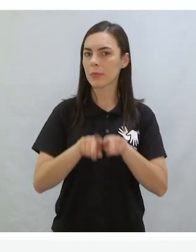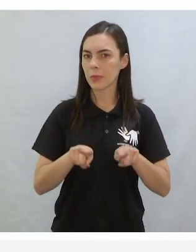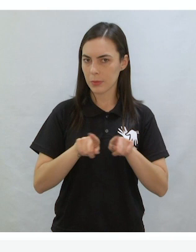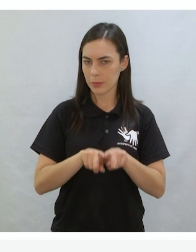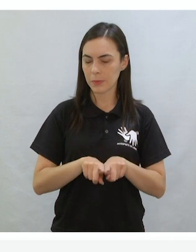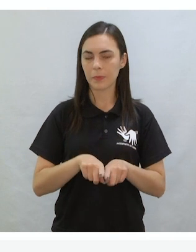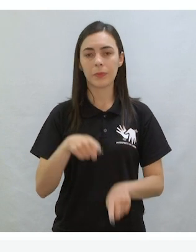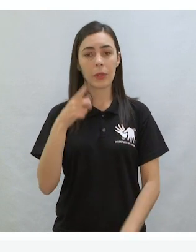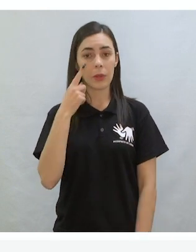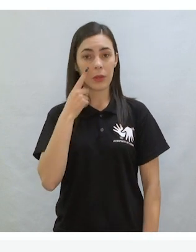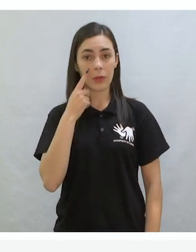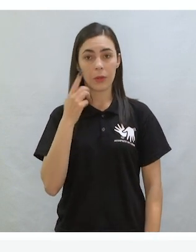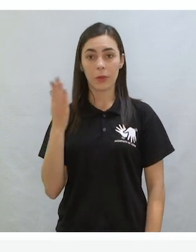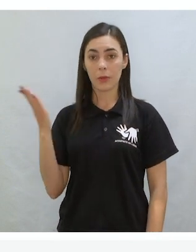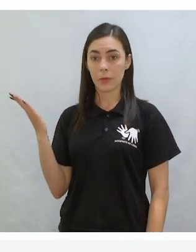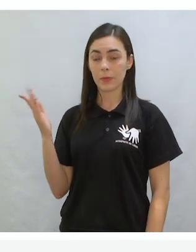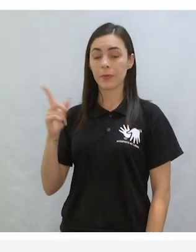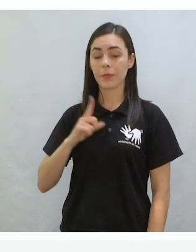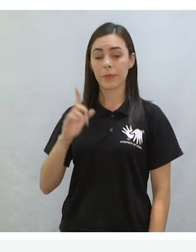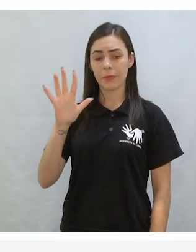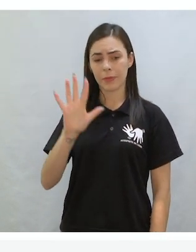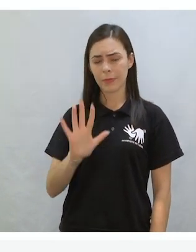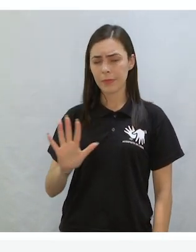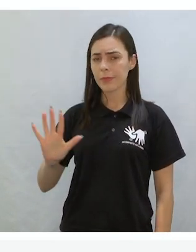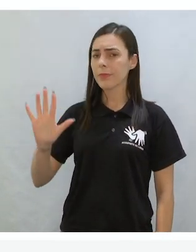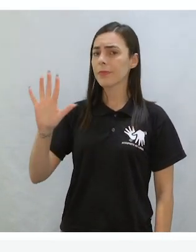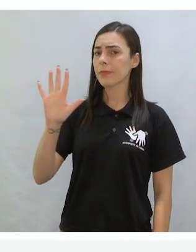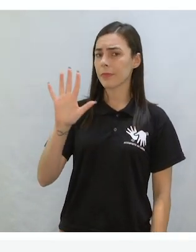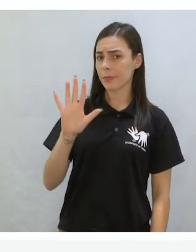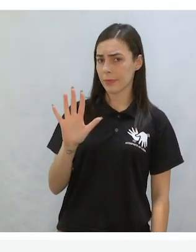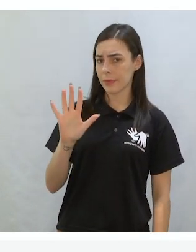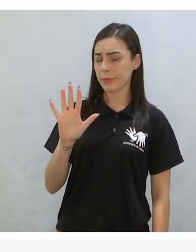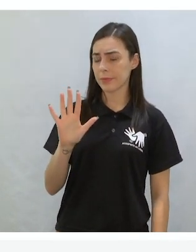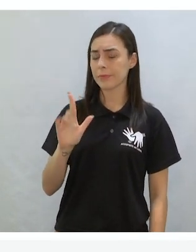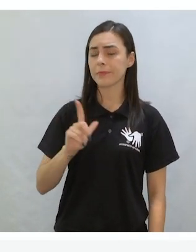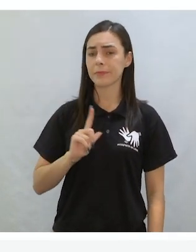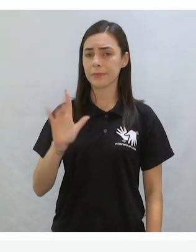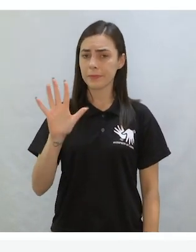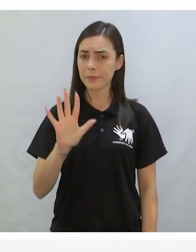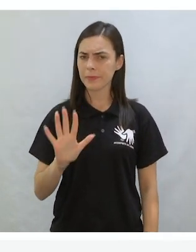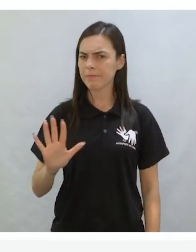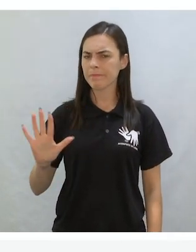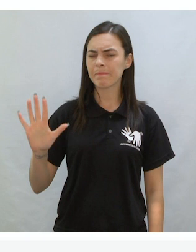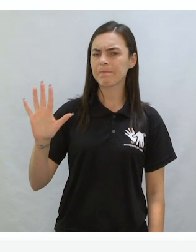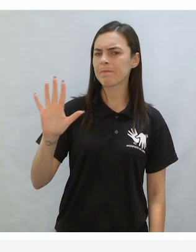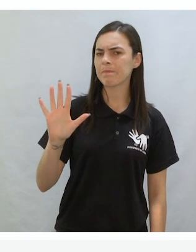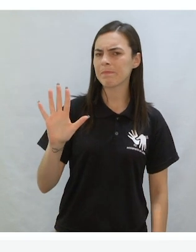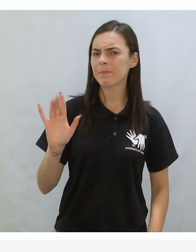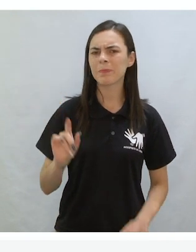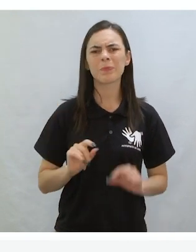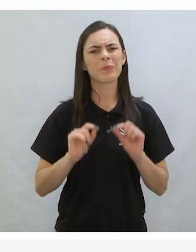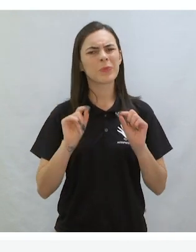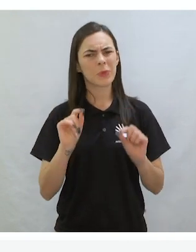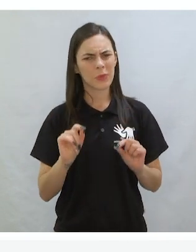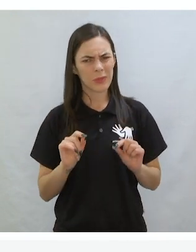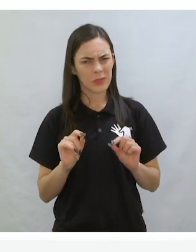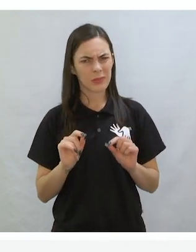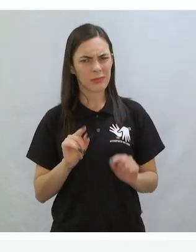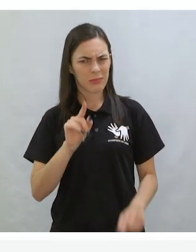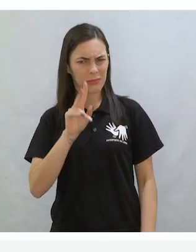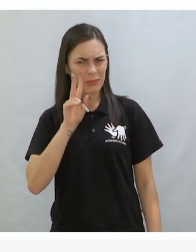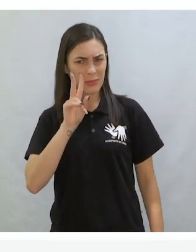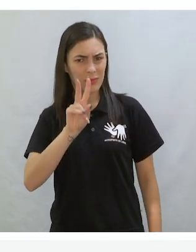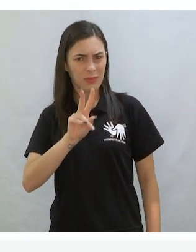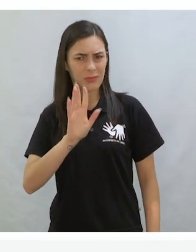Então, vejam lá na tela que nós temos uma imagem. Uma imagem, que imagem que é